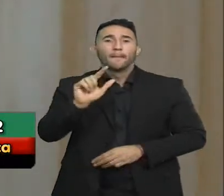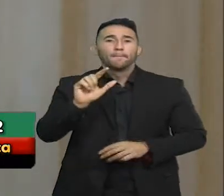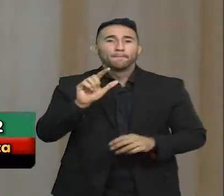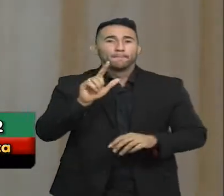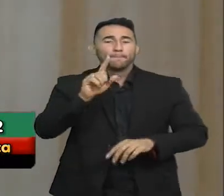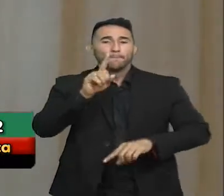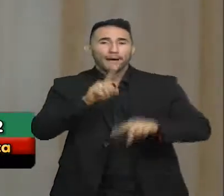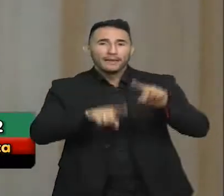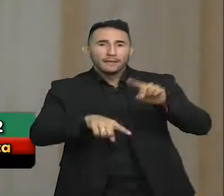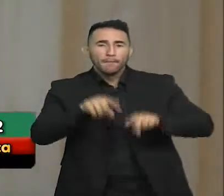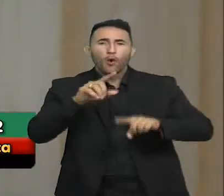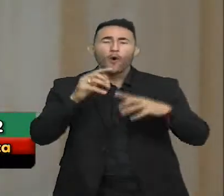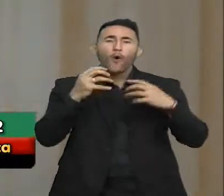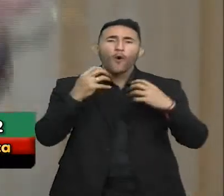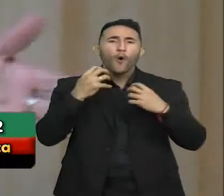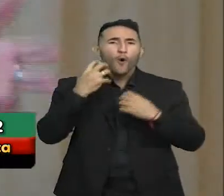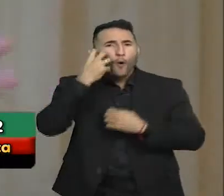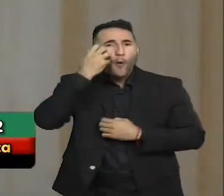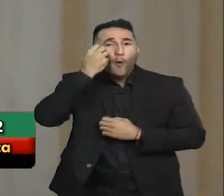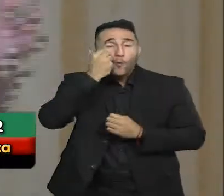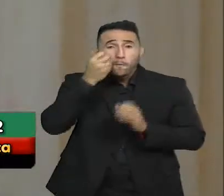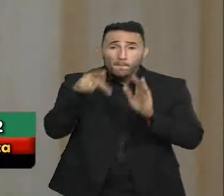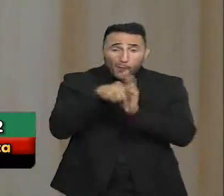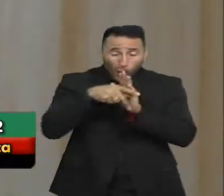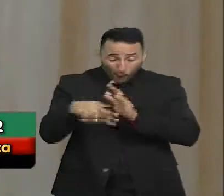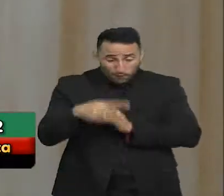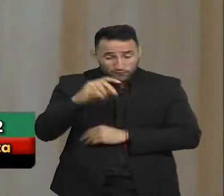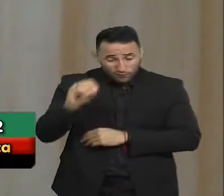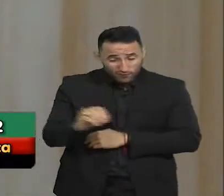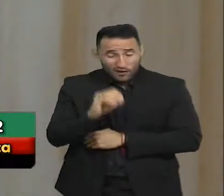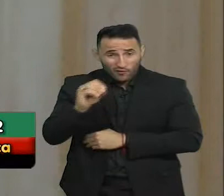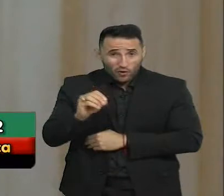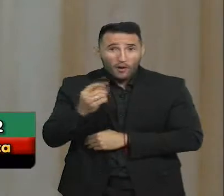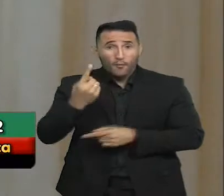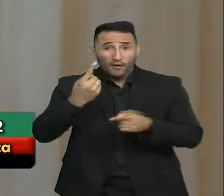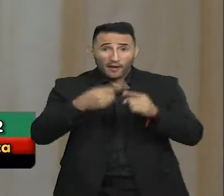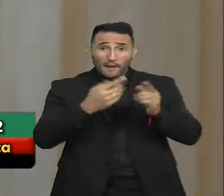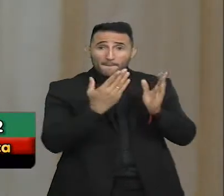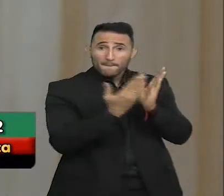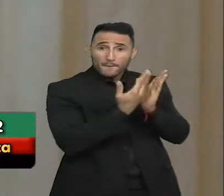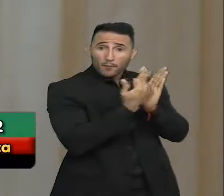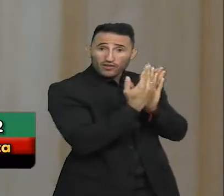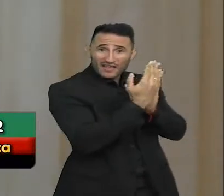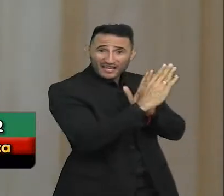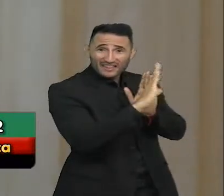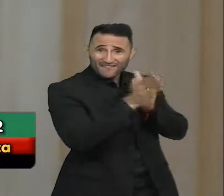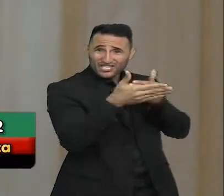O MODEPAC entrou. A biblioteca, que está fechada, que vai ser